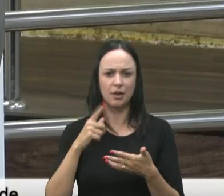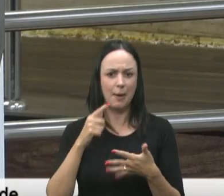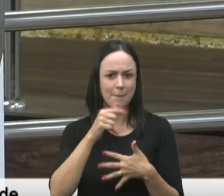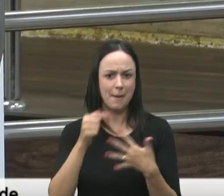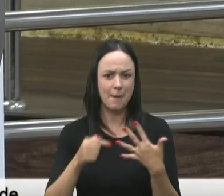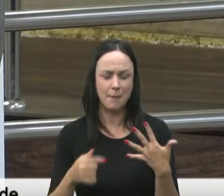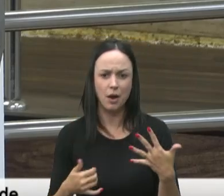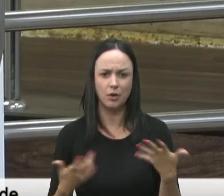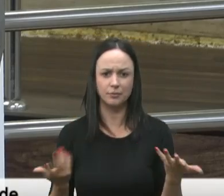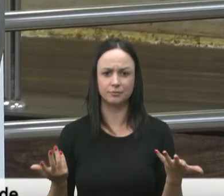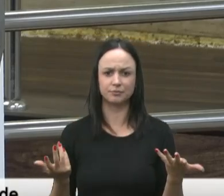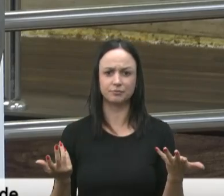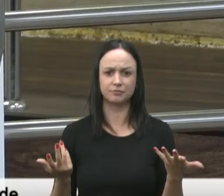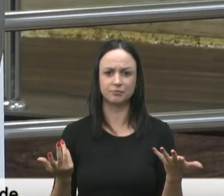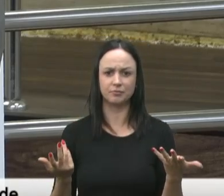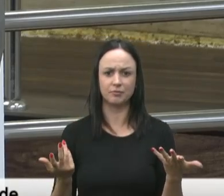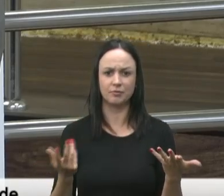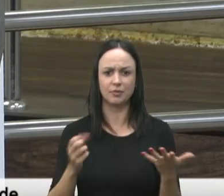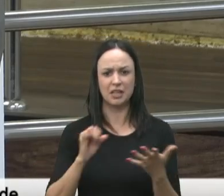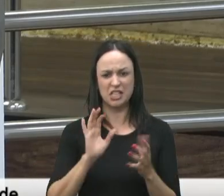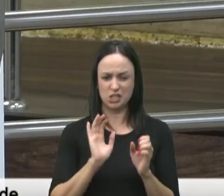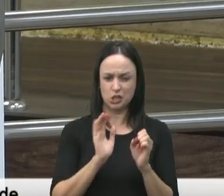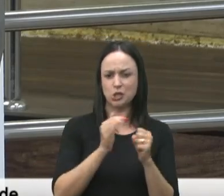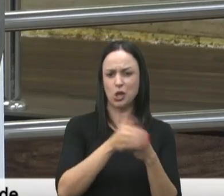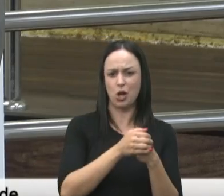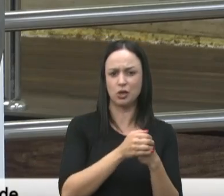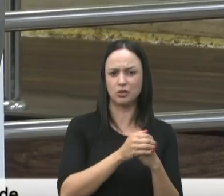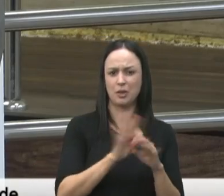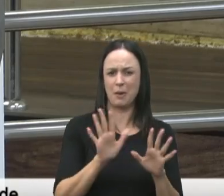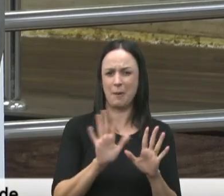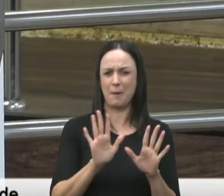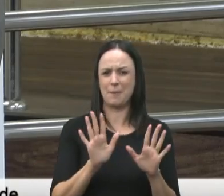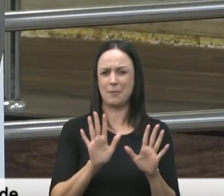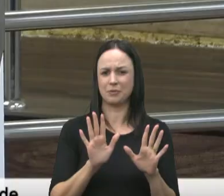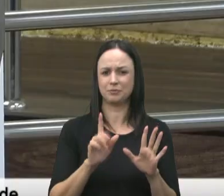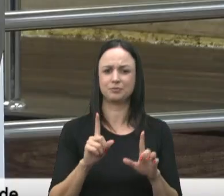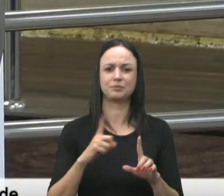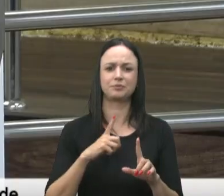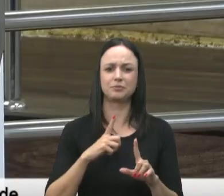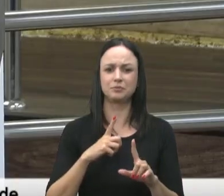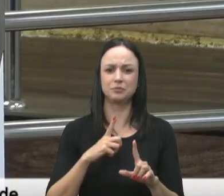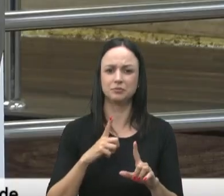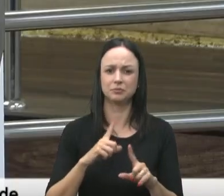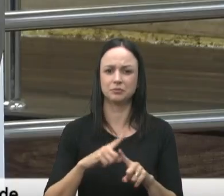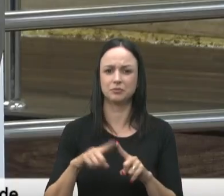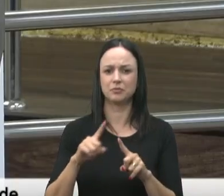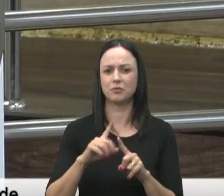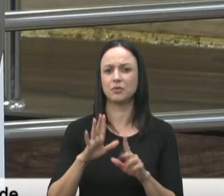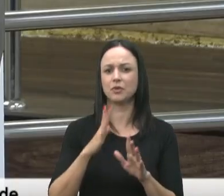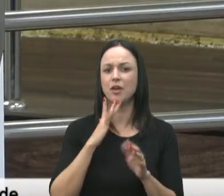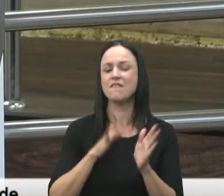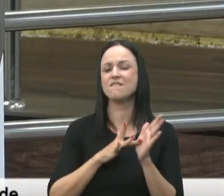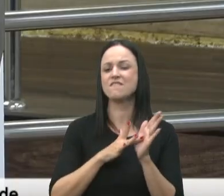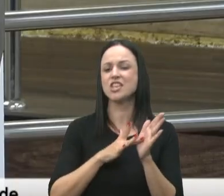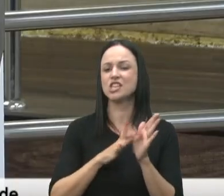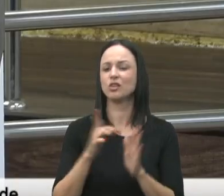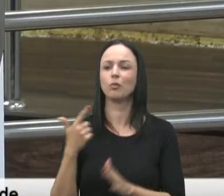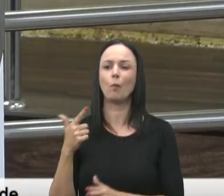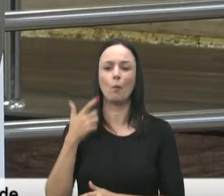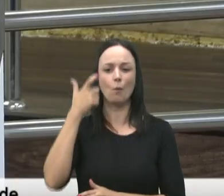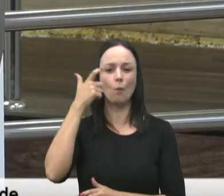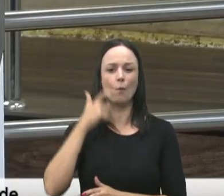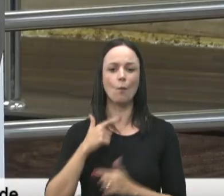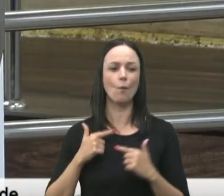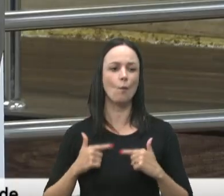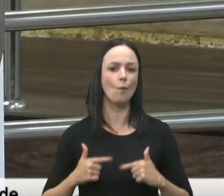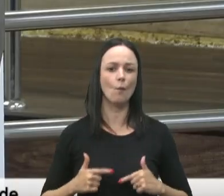ainda. Ainda se escondesse, dava para passar batido, porque tem uns que passam batendo fingindo que não são. E a gente sabe